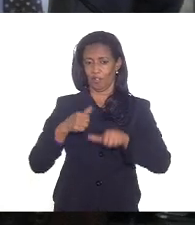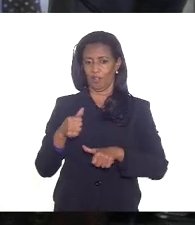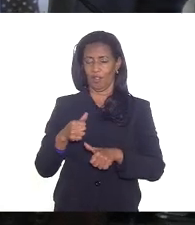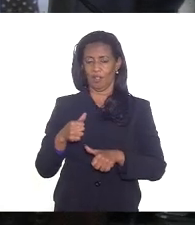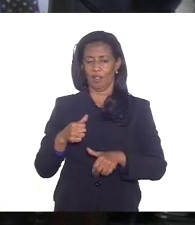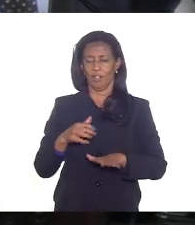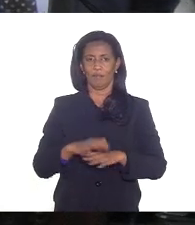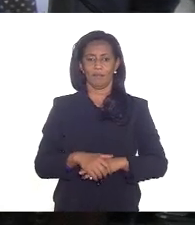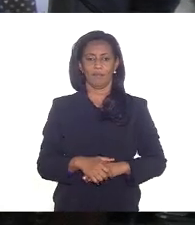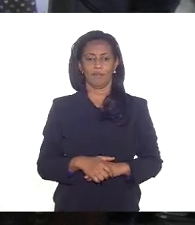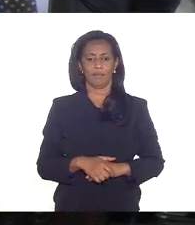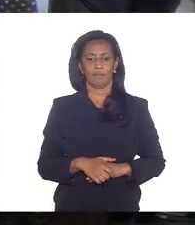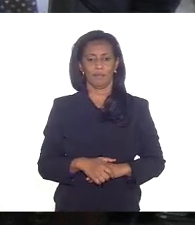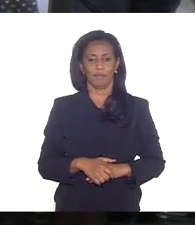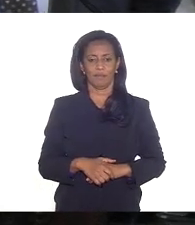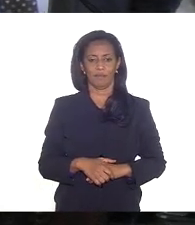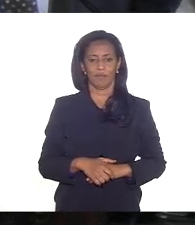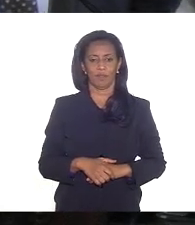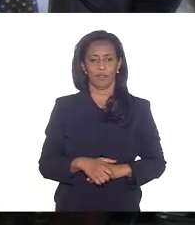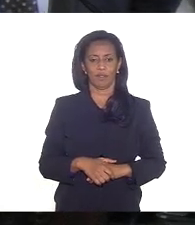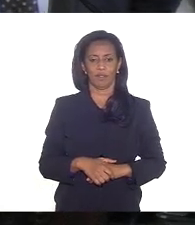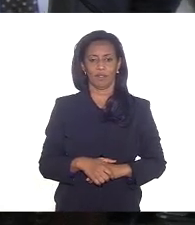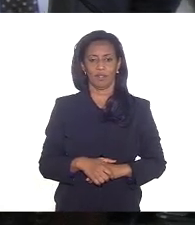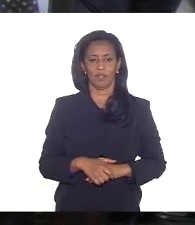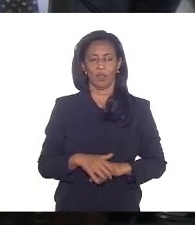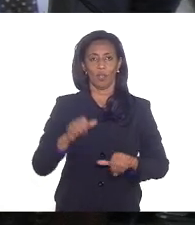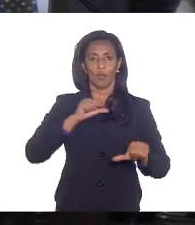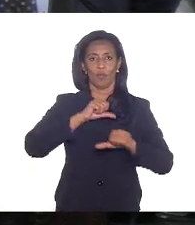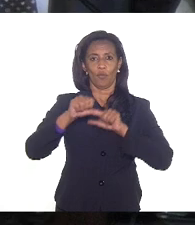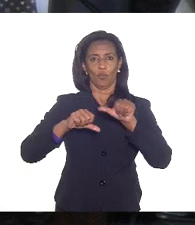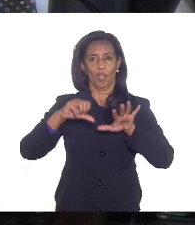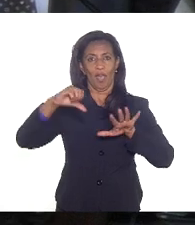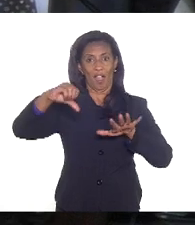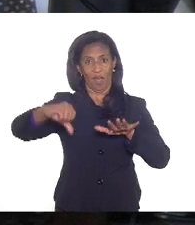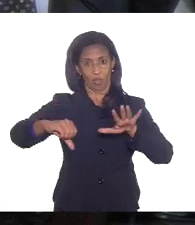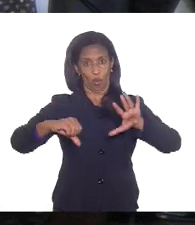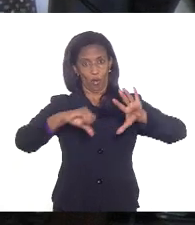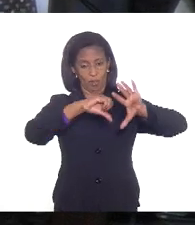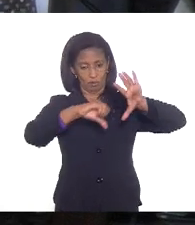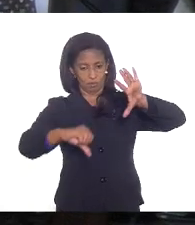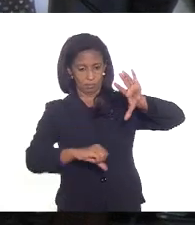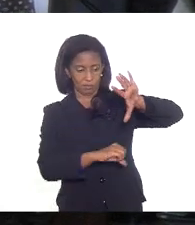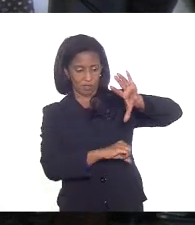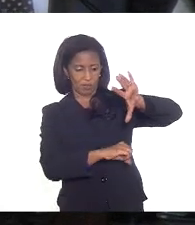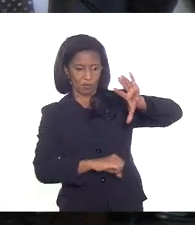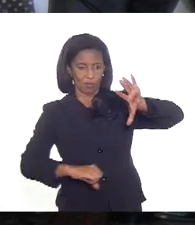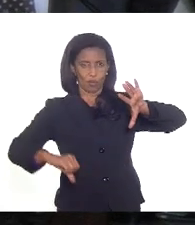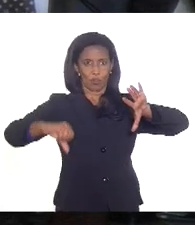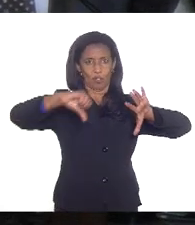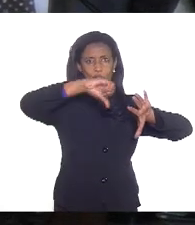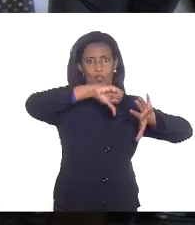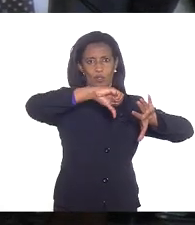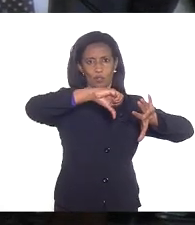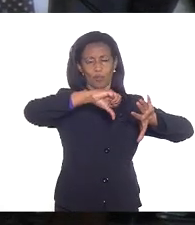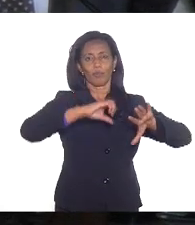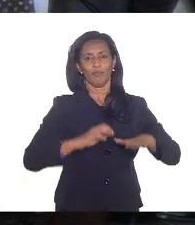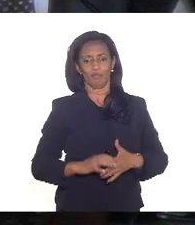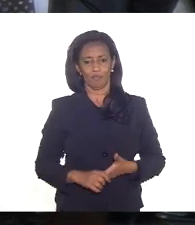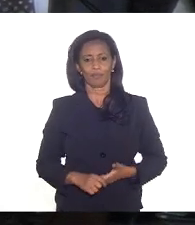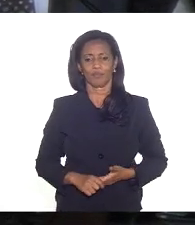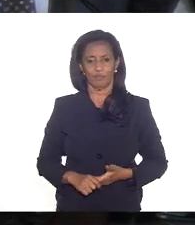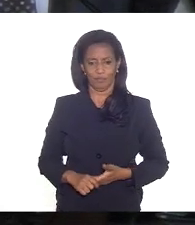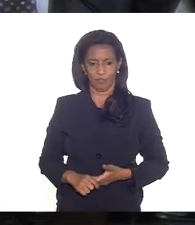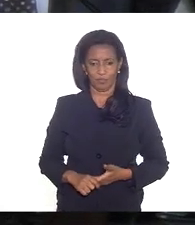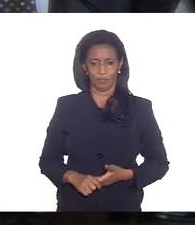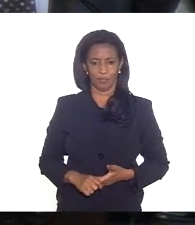volta no lugar da oitava EA oitava aqui eu já sei que vai ter muita declaração muito outros encaminhamentos ficaríamos com as últimas